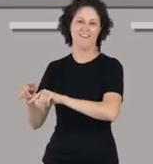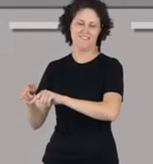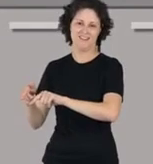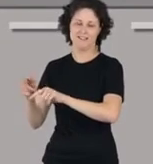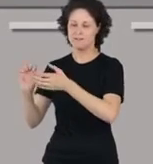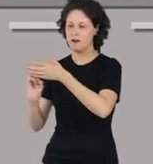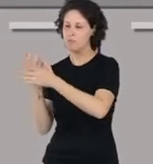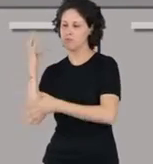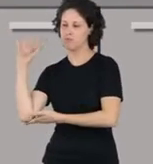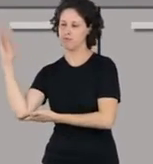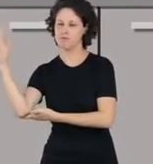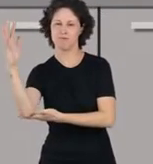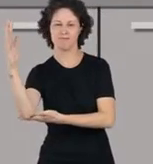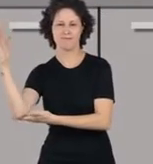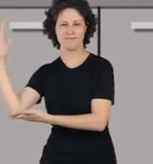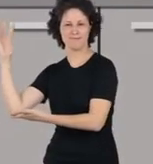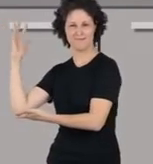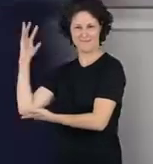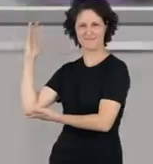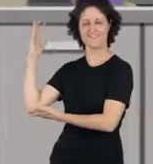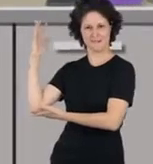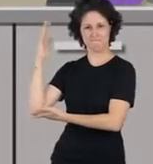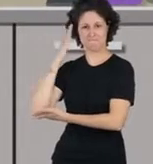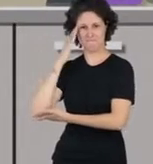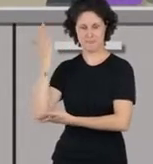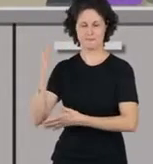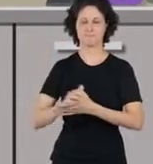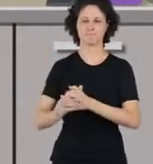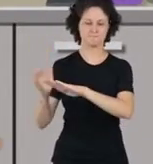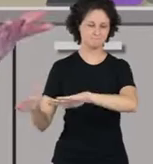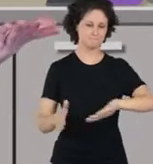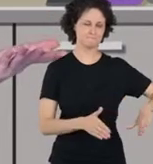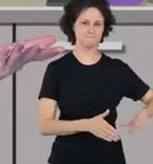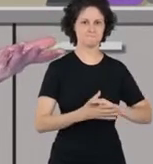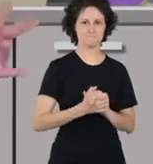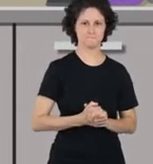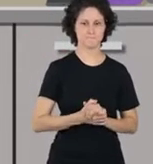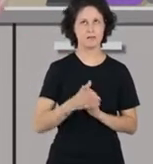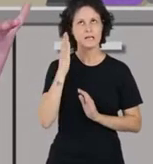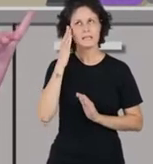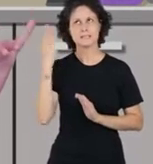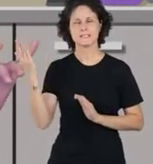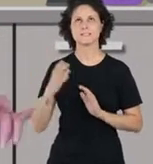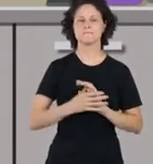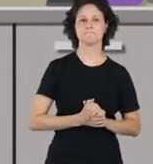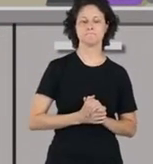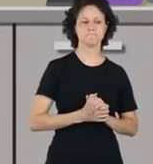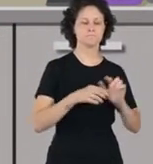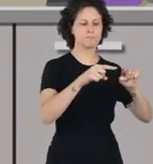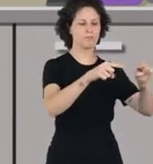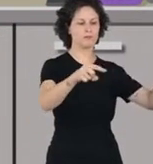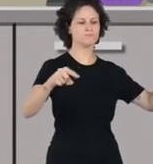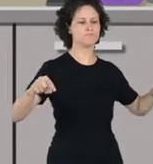árvores pioneiras que podem ser utilizadas na revegetação. Pensa comigo! Em um campo aberto, sem vegetação, há